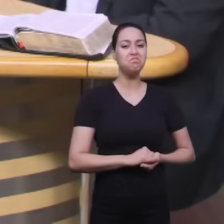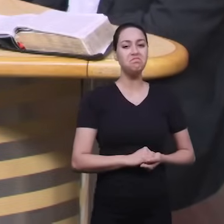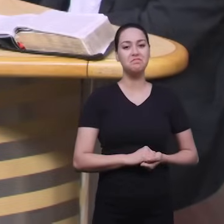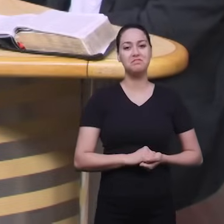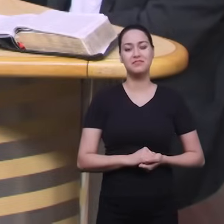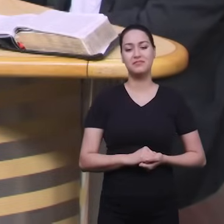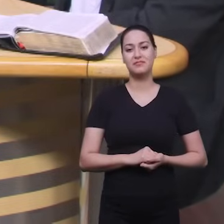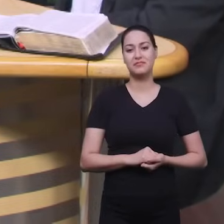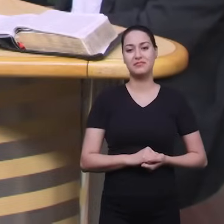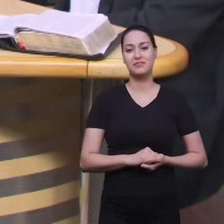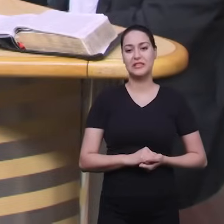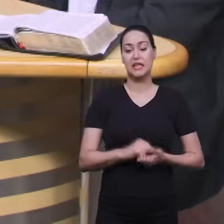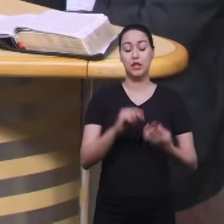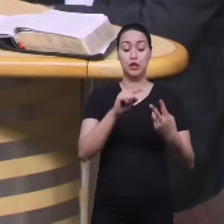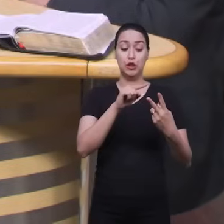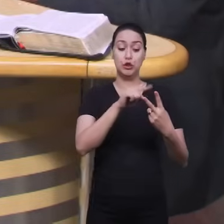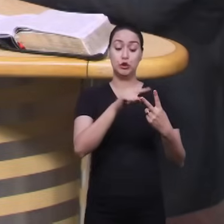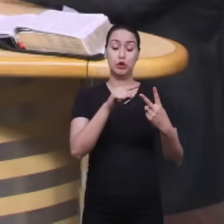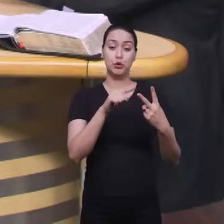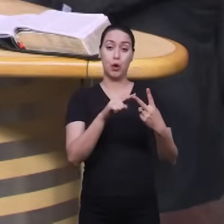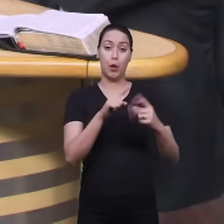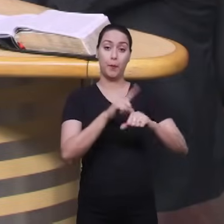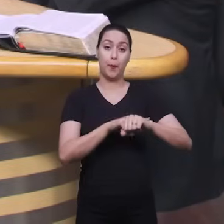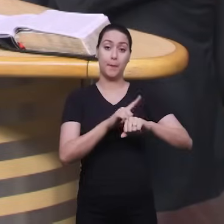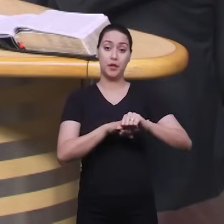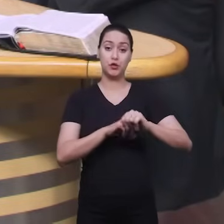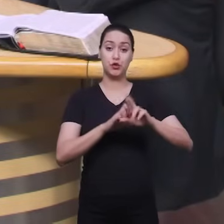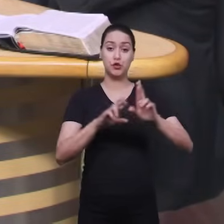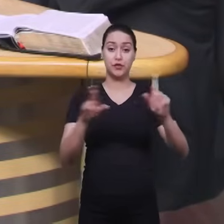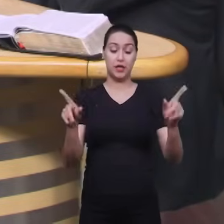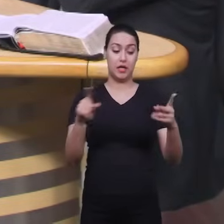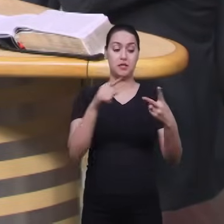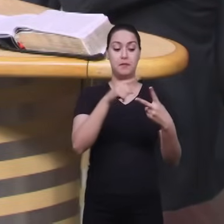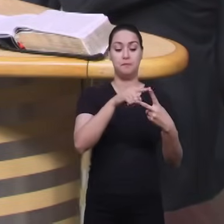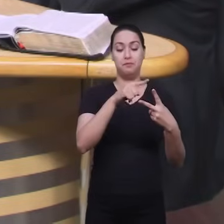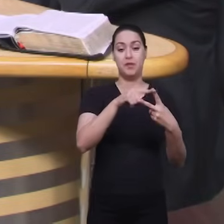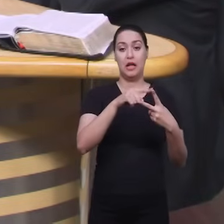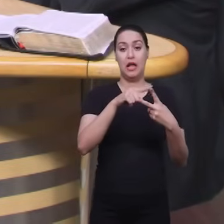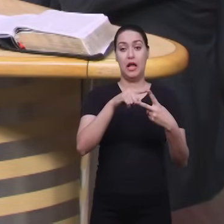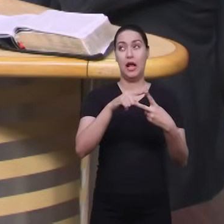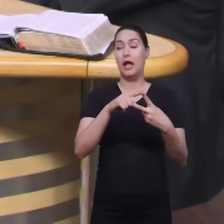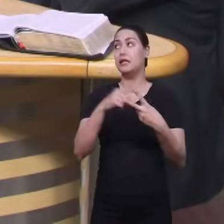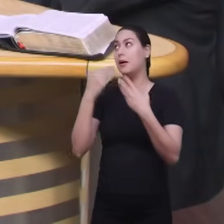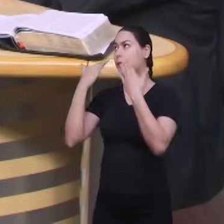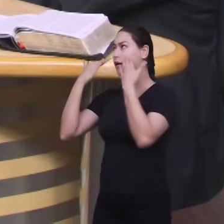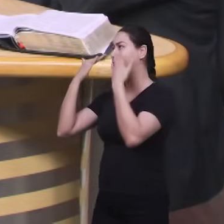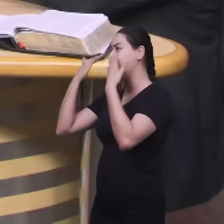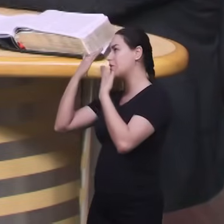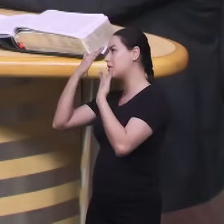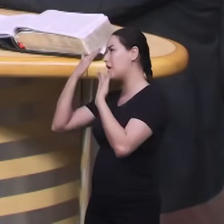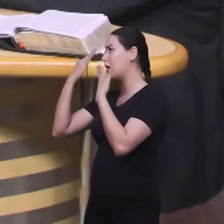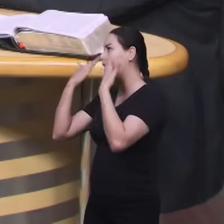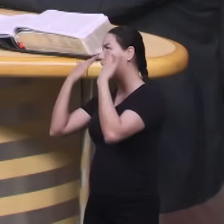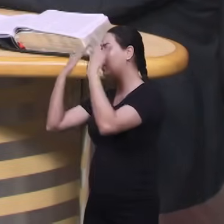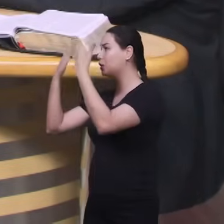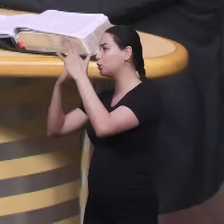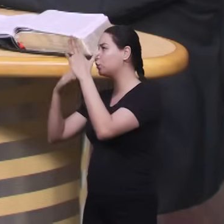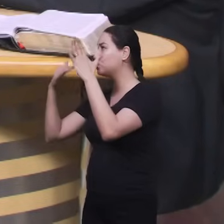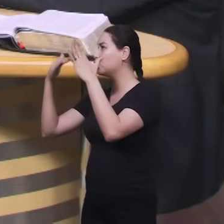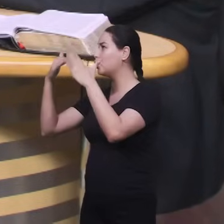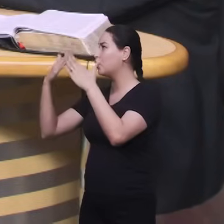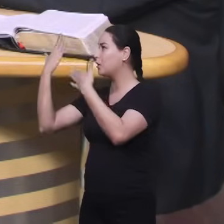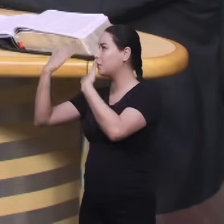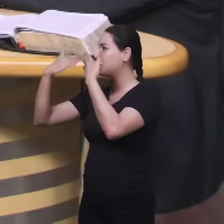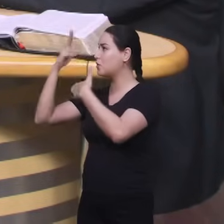dois momentos distintos Claros ali nessa experiência de Eliezer que é a ida onde ele coloca tudo diante do Senhor e ele identifica